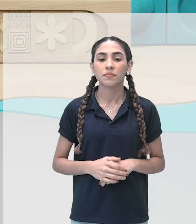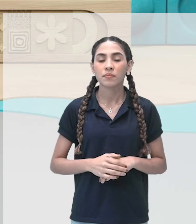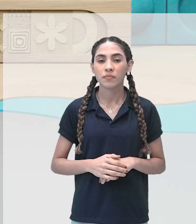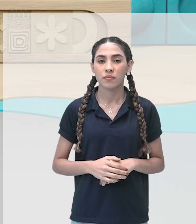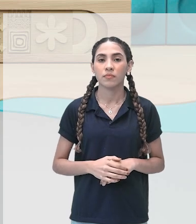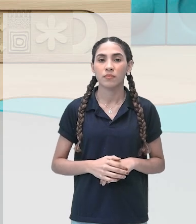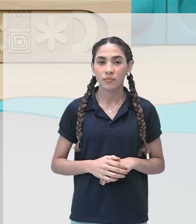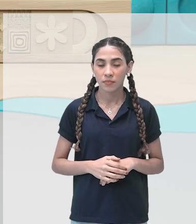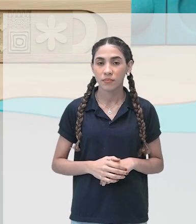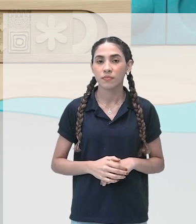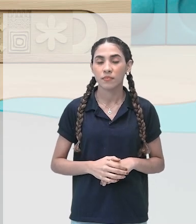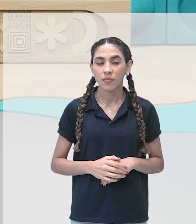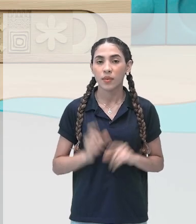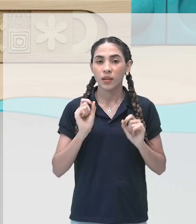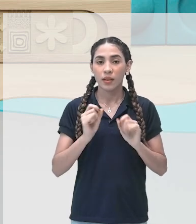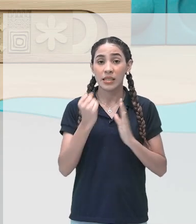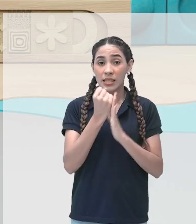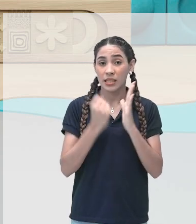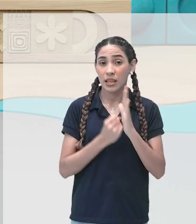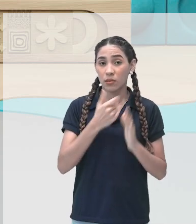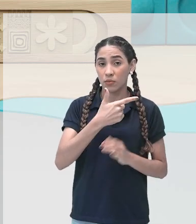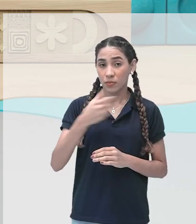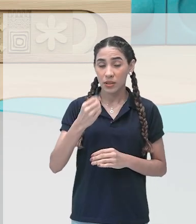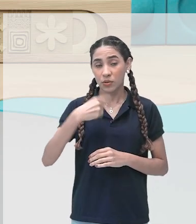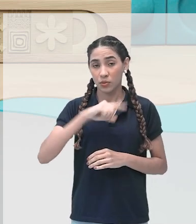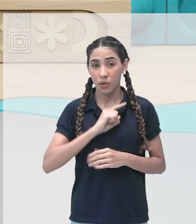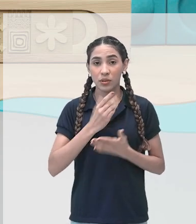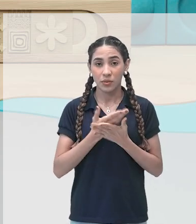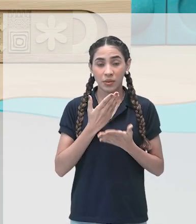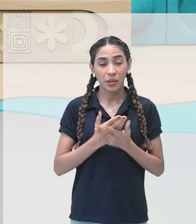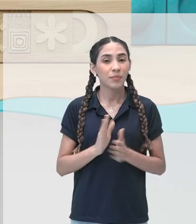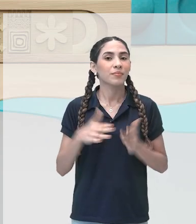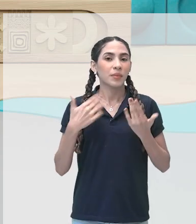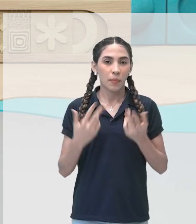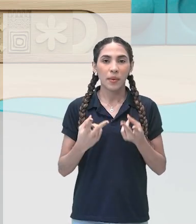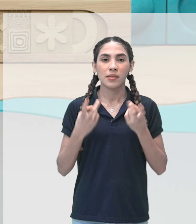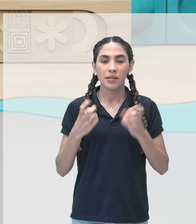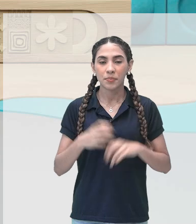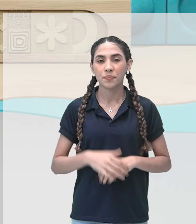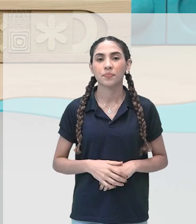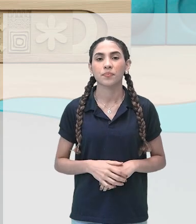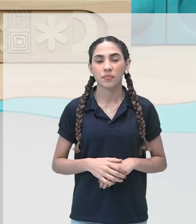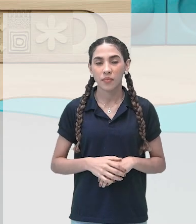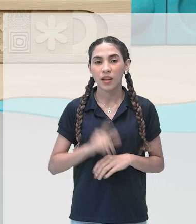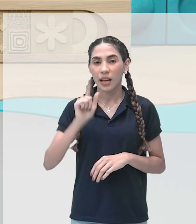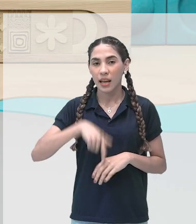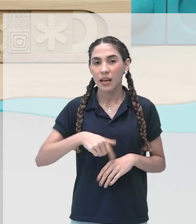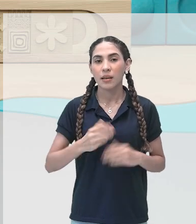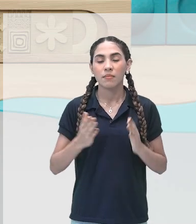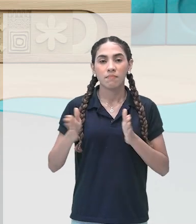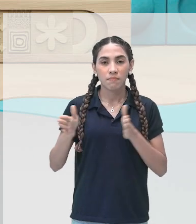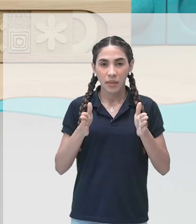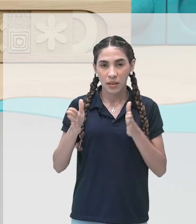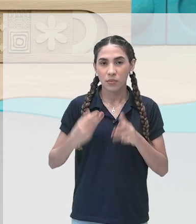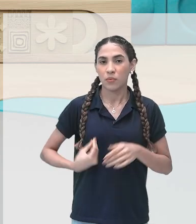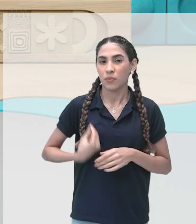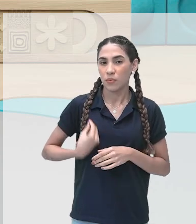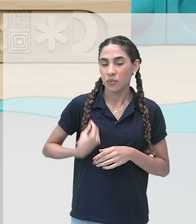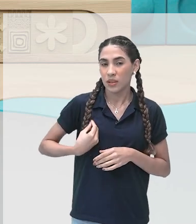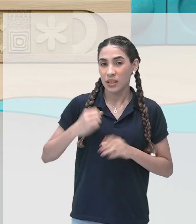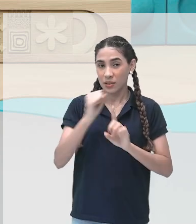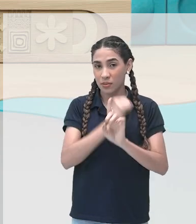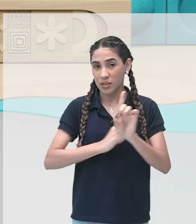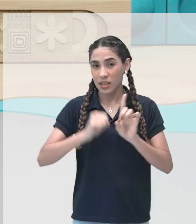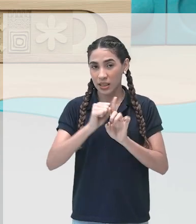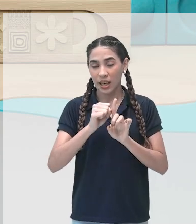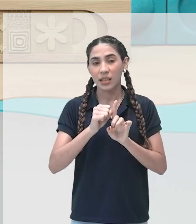tem atualmente, a partir do século XX, como a gente viu. Então, vejam que são fases da vida que a nossa